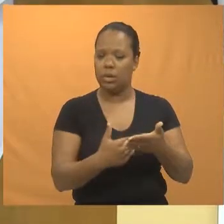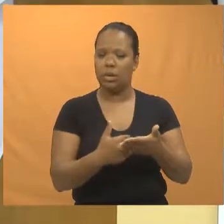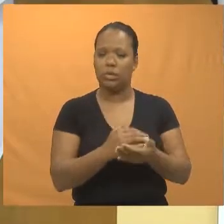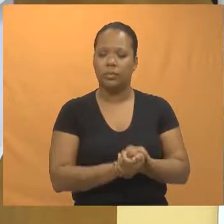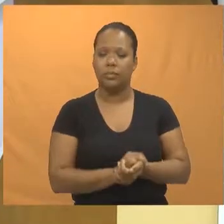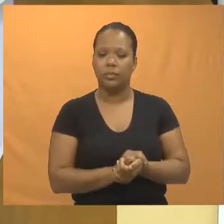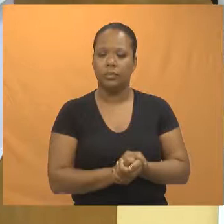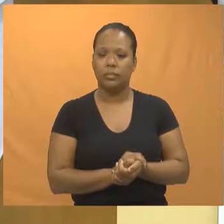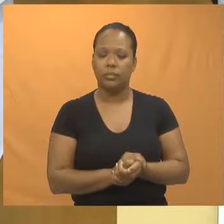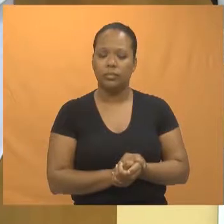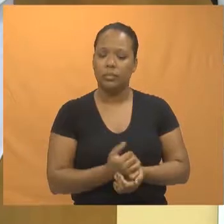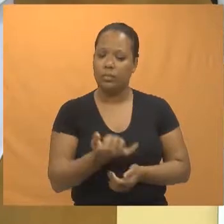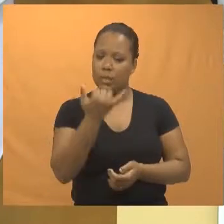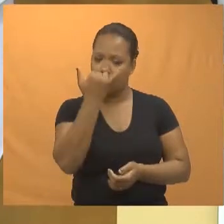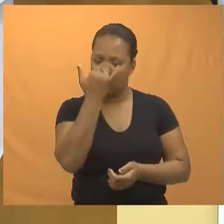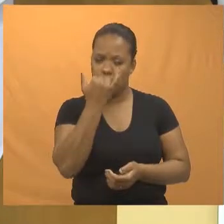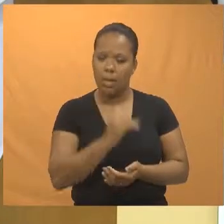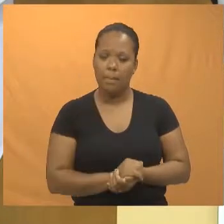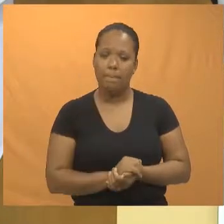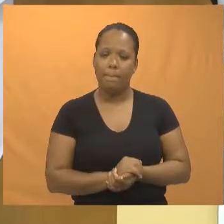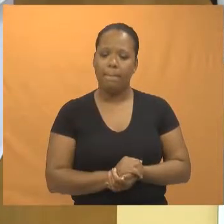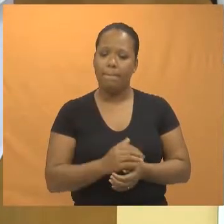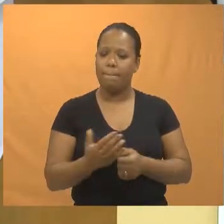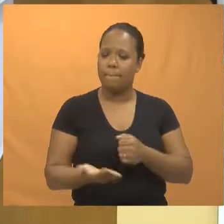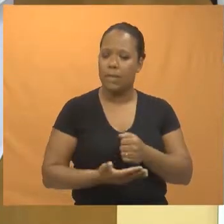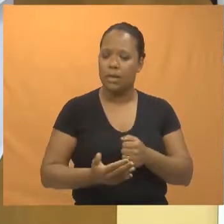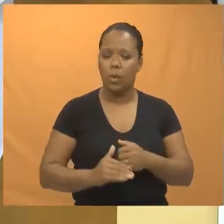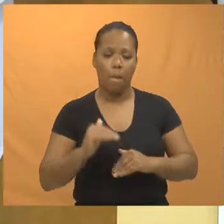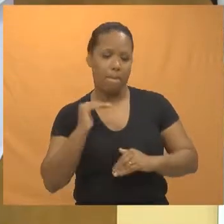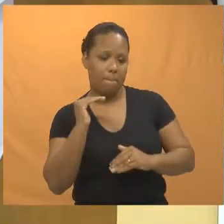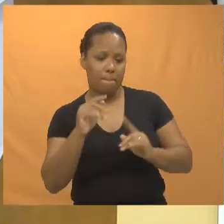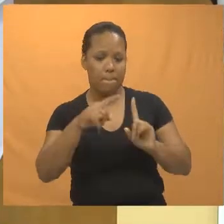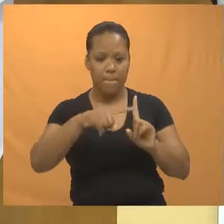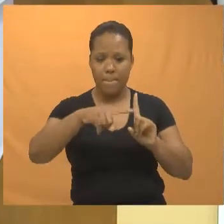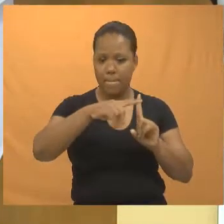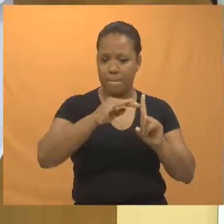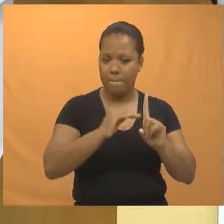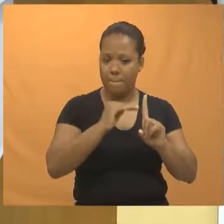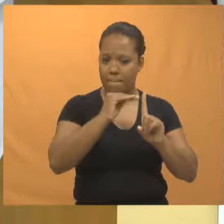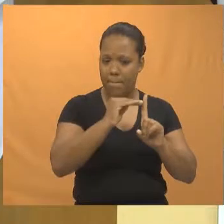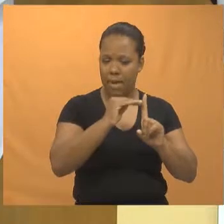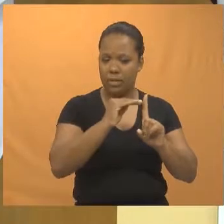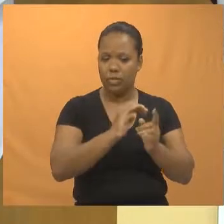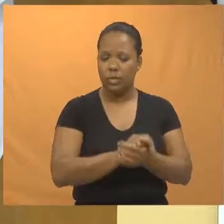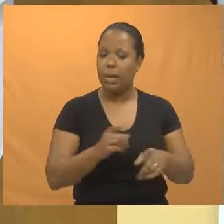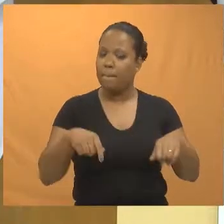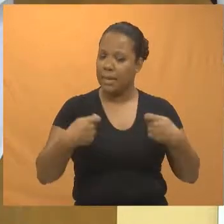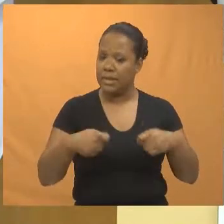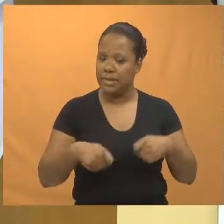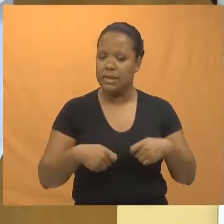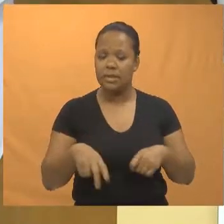alto impacto ambiental continuarão a ser licenciadas pela CETESB, que é o